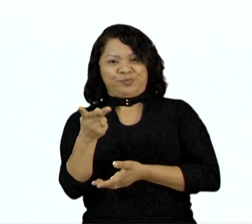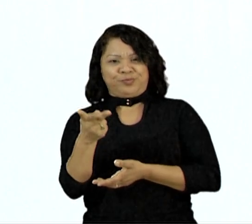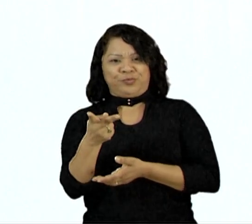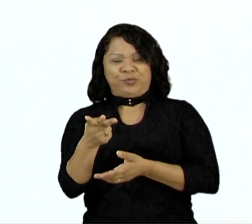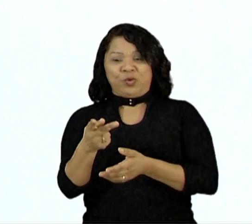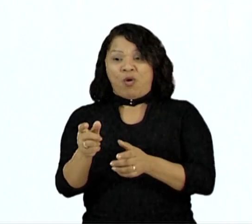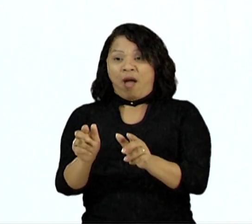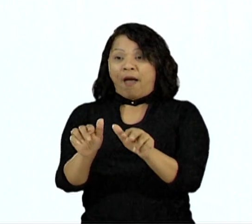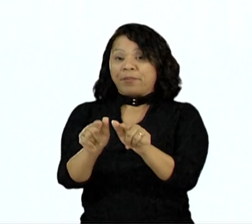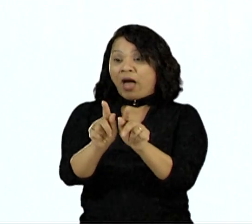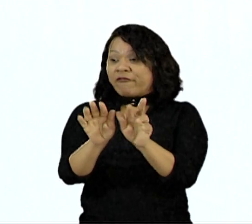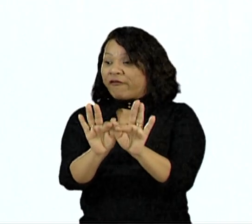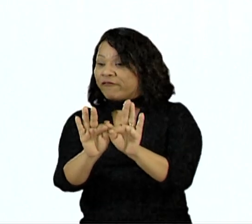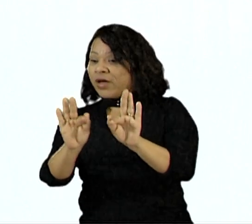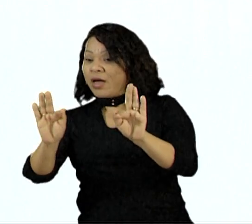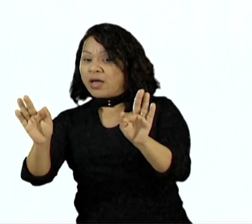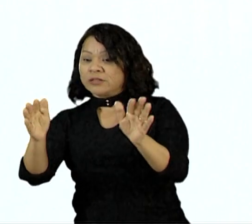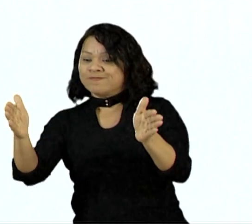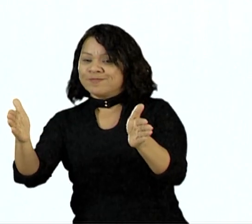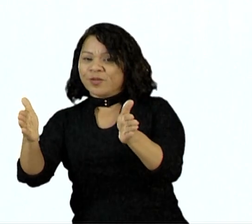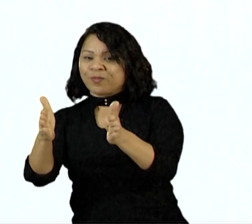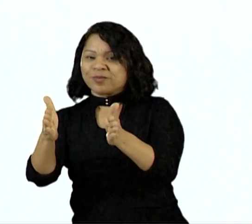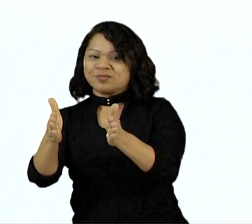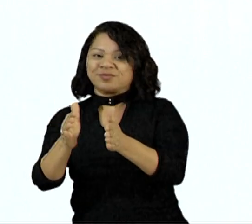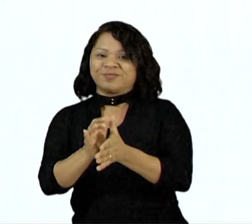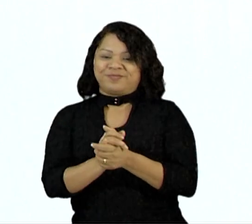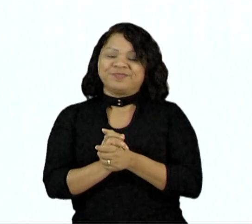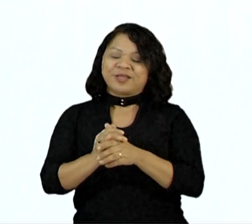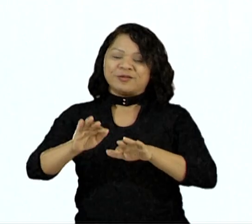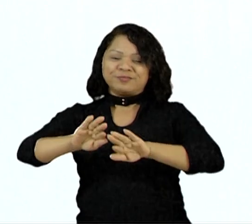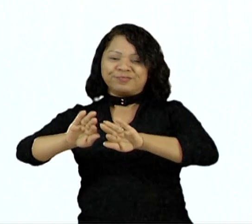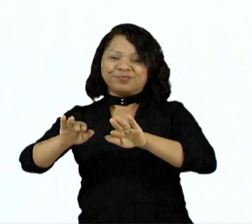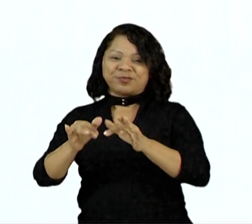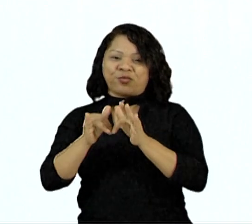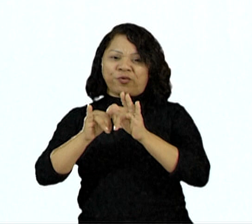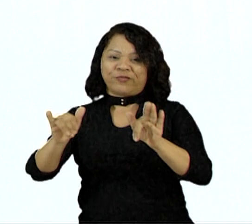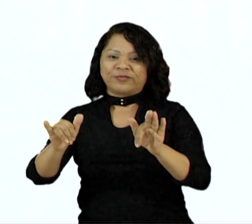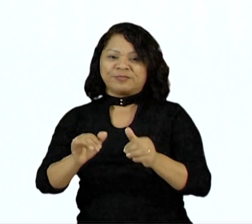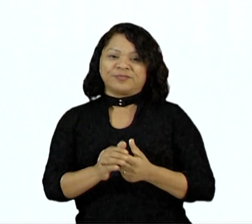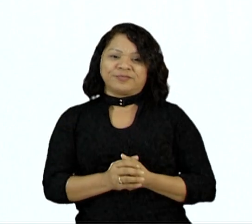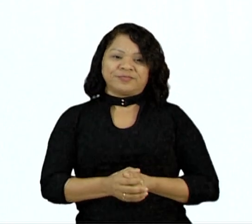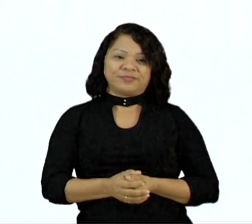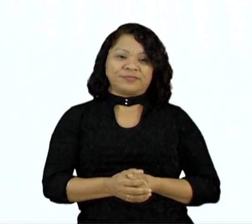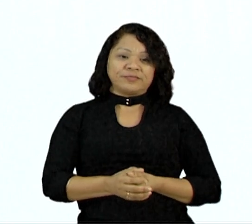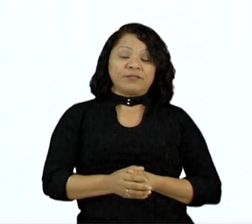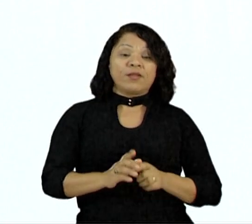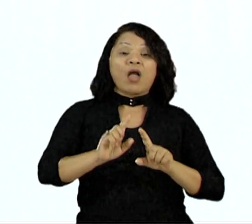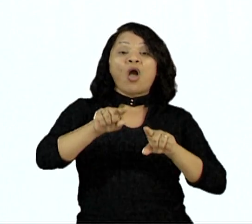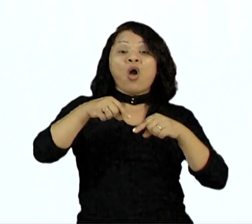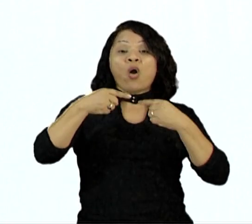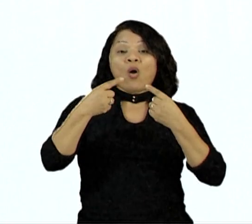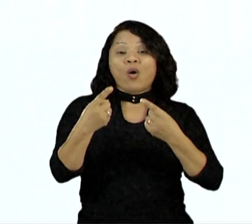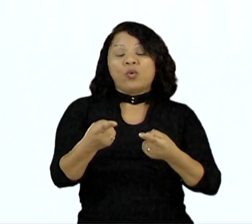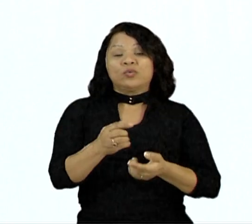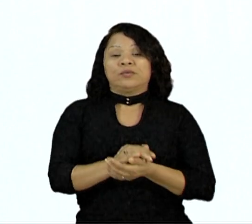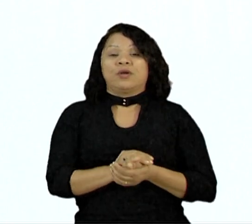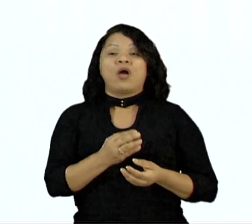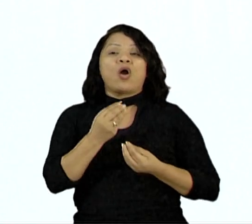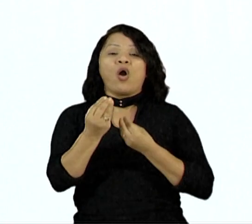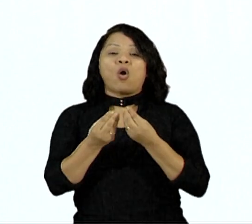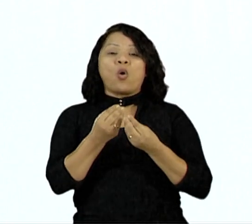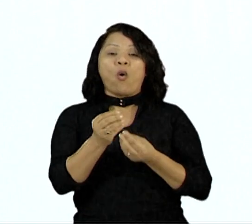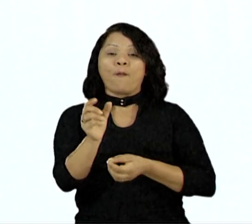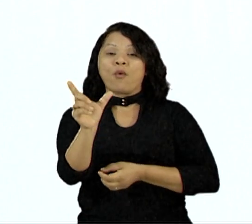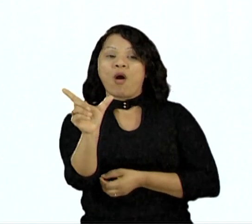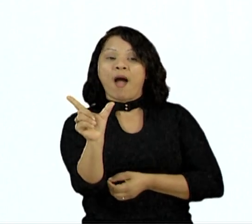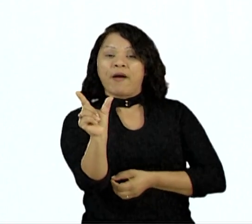final para separar as 2 informações. Qual é a outra maneira de usar o ponto? Nas abreviações.